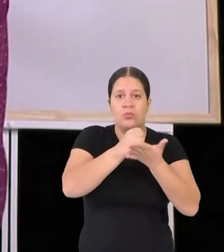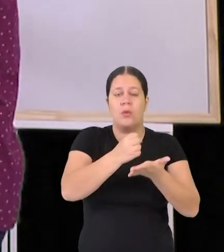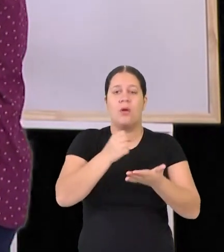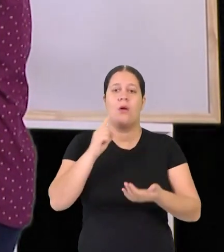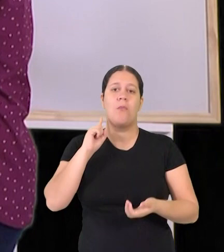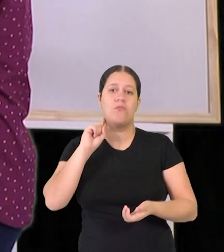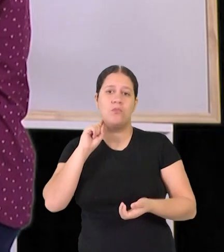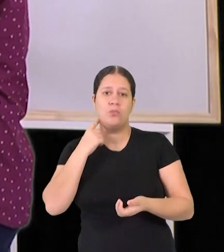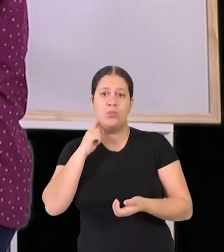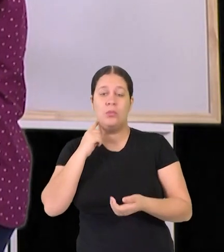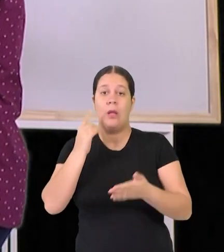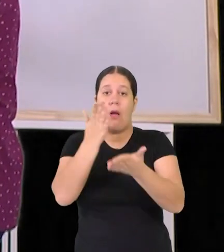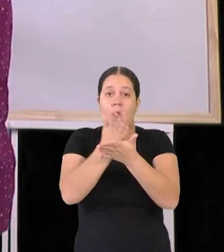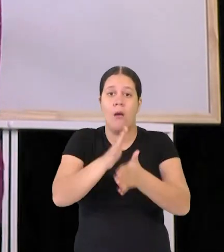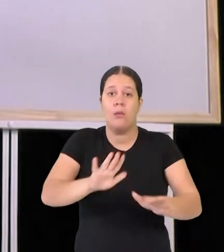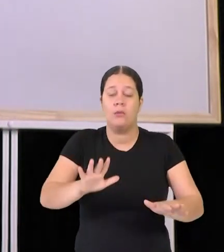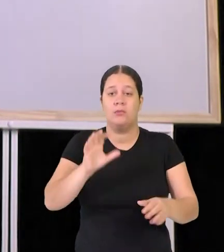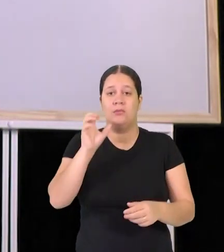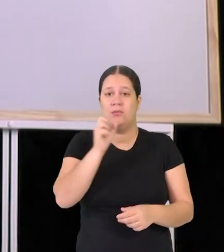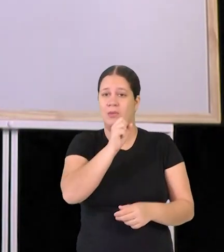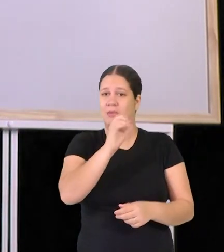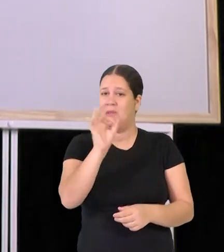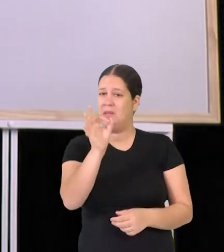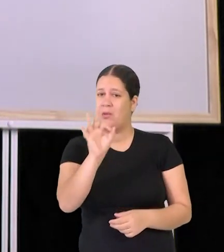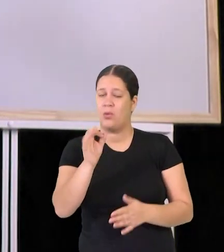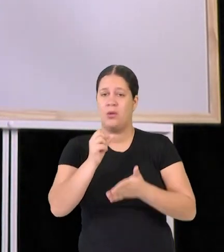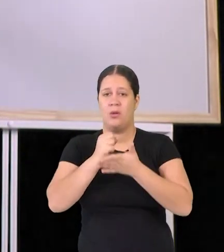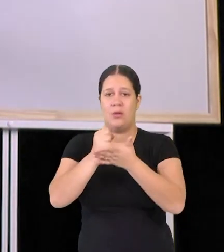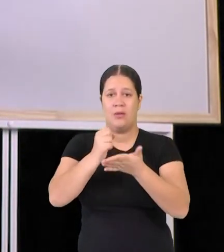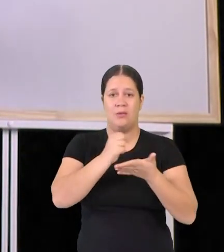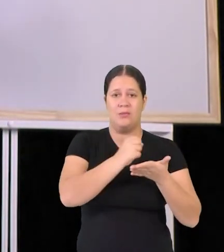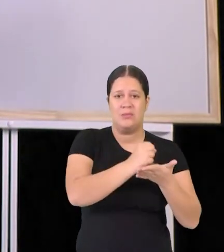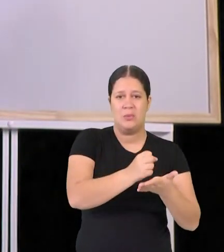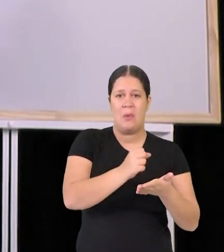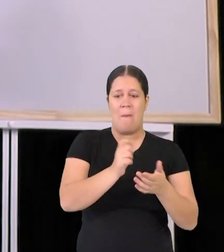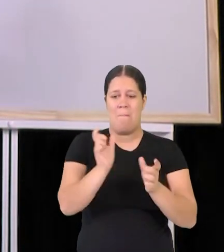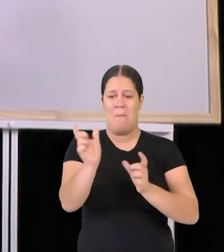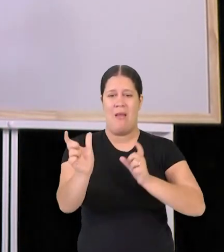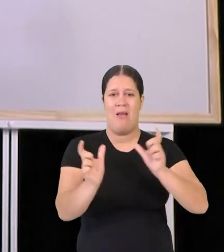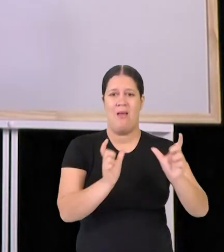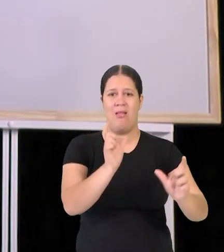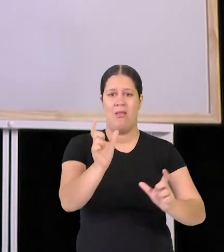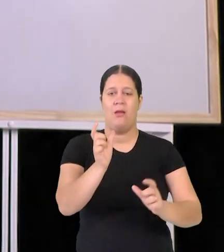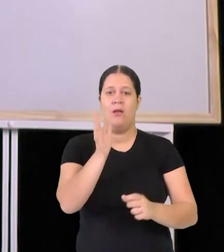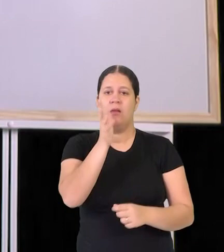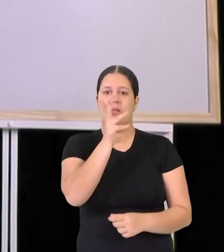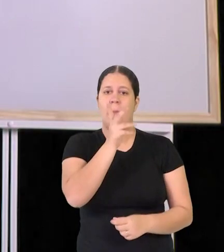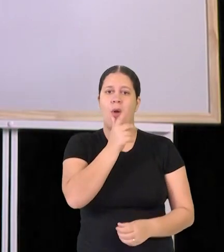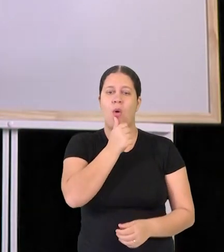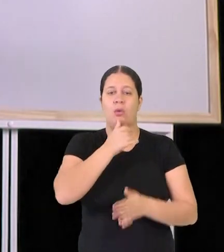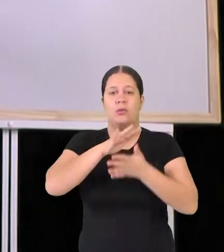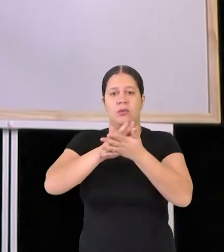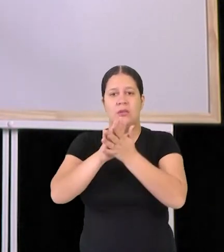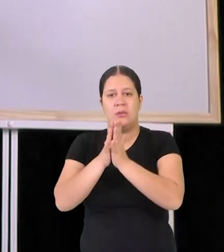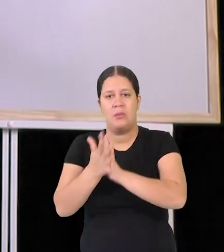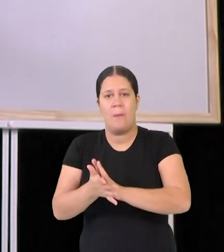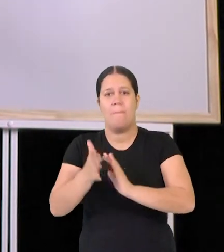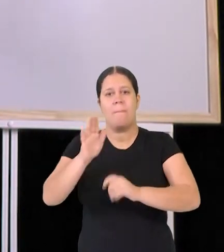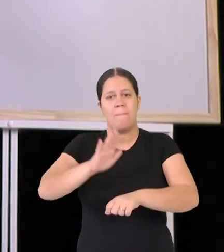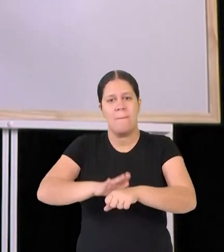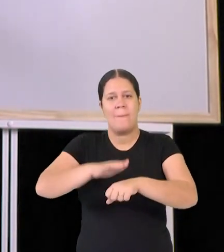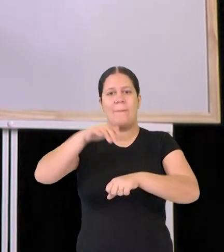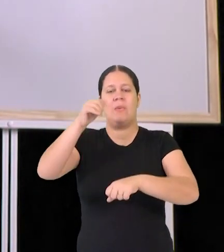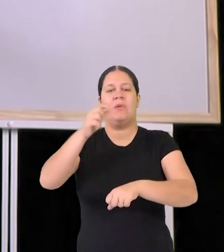são dissipados rapidamente. E quando não são favoráveis, as partículas de poluição demoram a se dissipar, ficando mais tempo